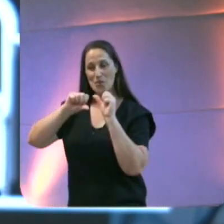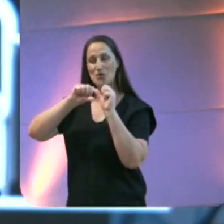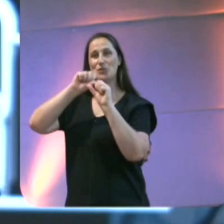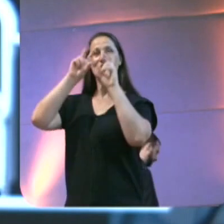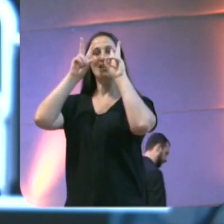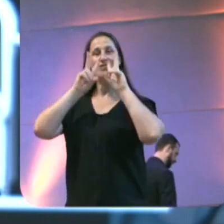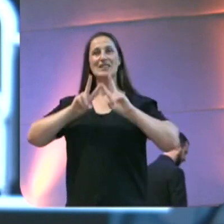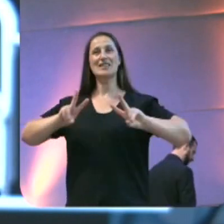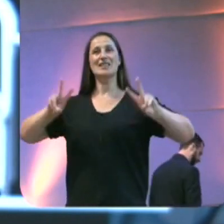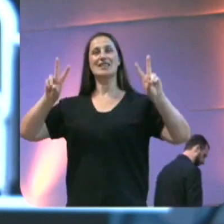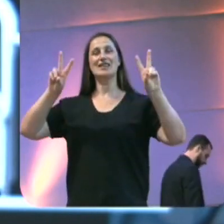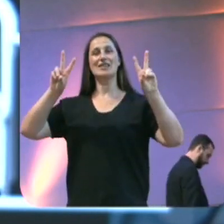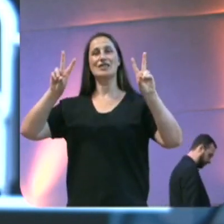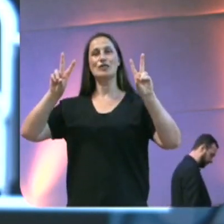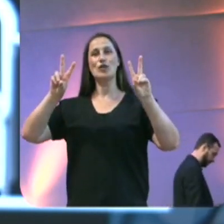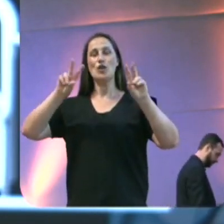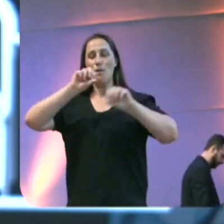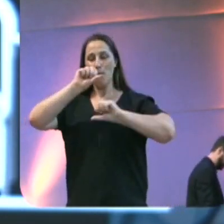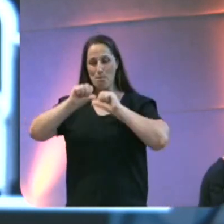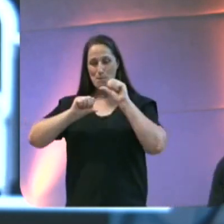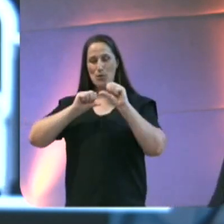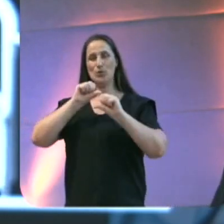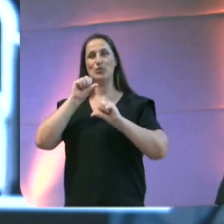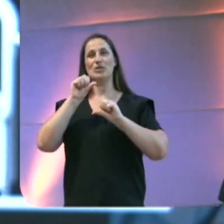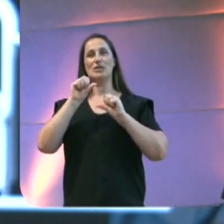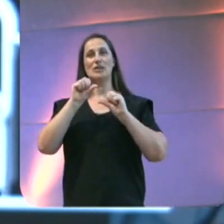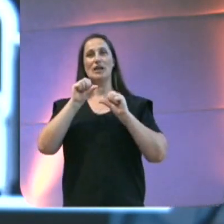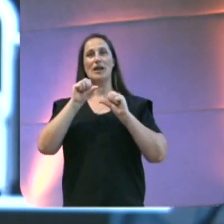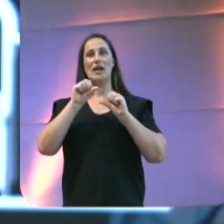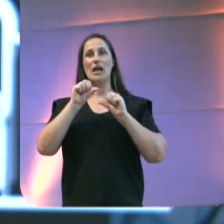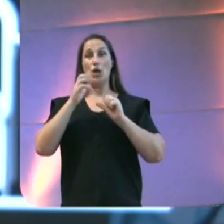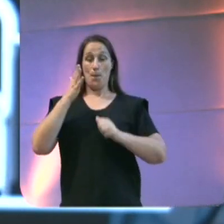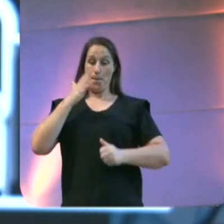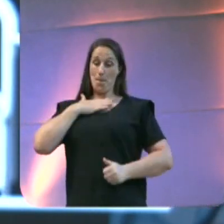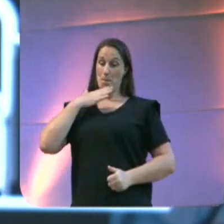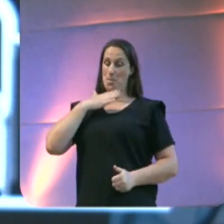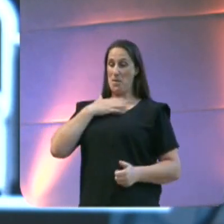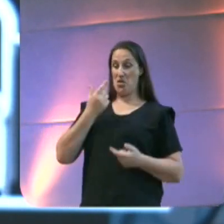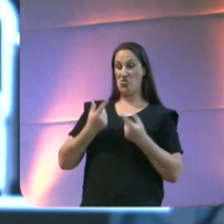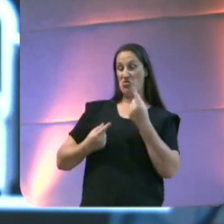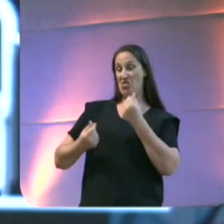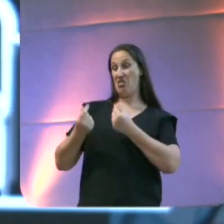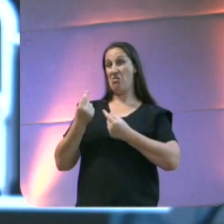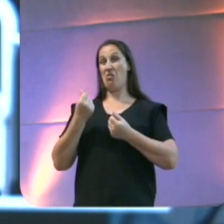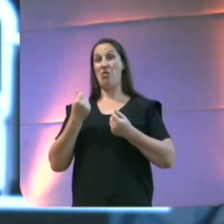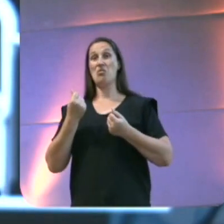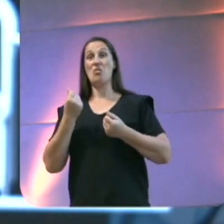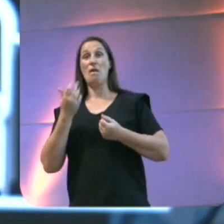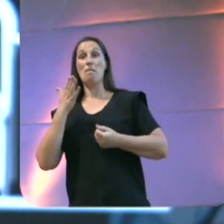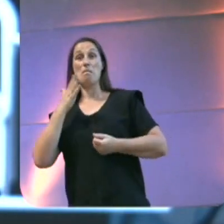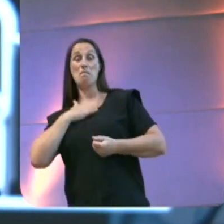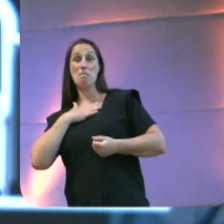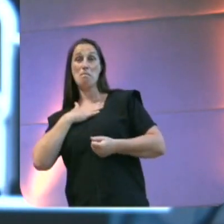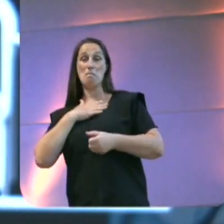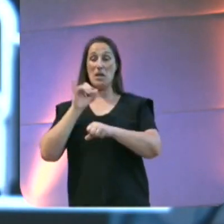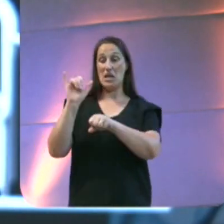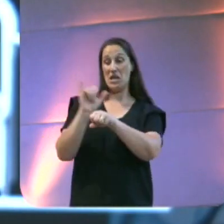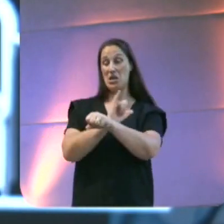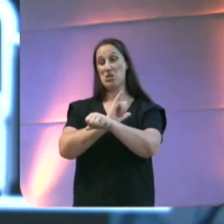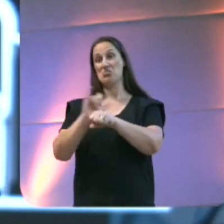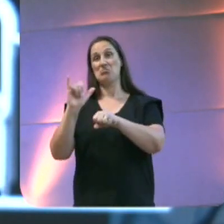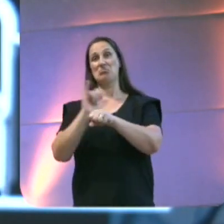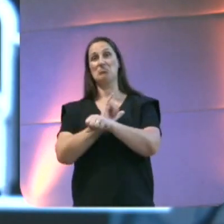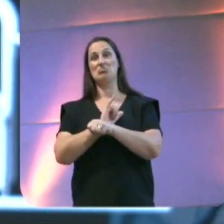visão. Aí já não são mais os meus negócios, os meus planos. Senhor, o que tu tens para a minha